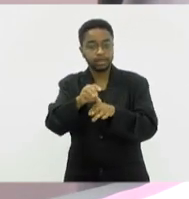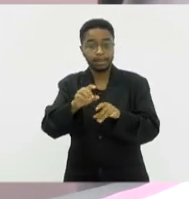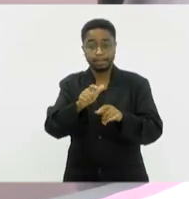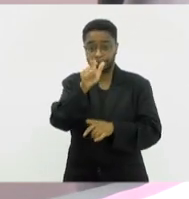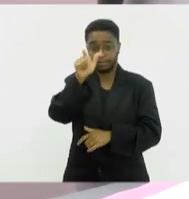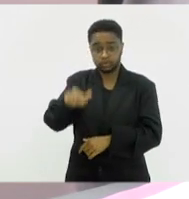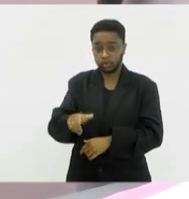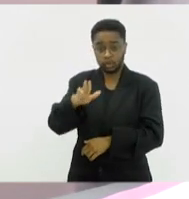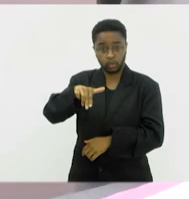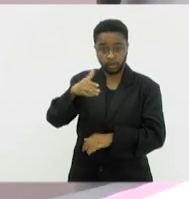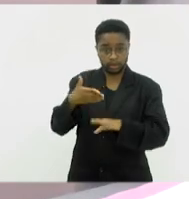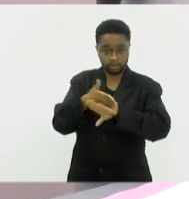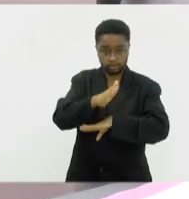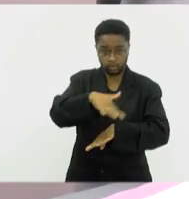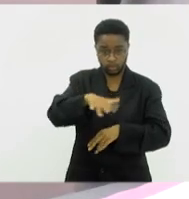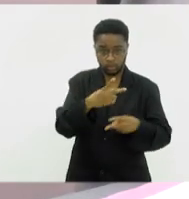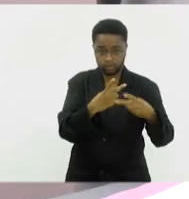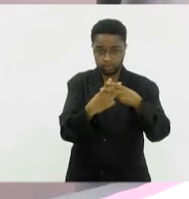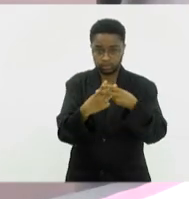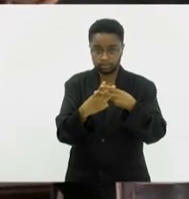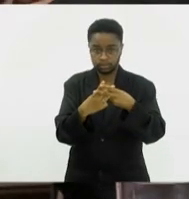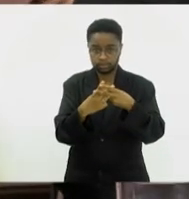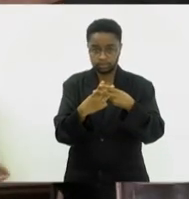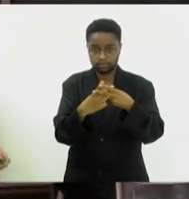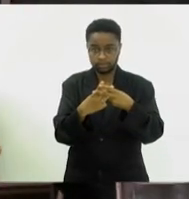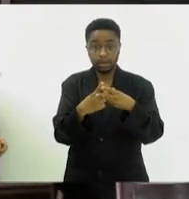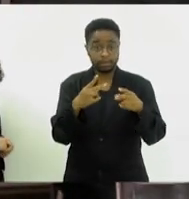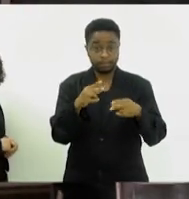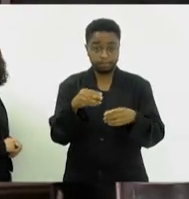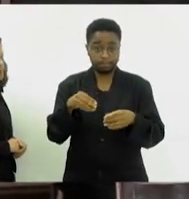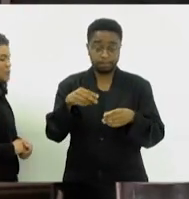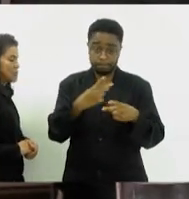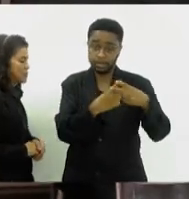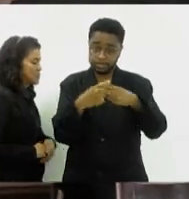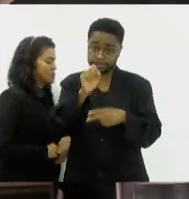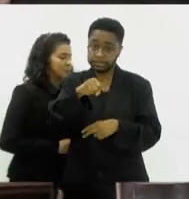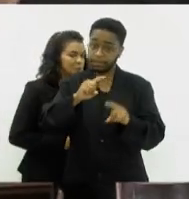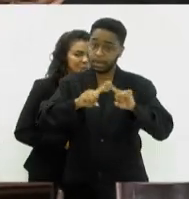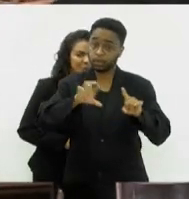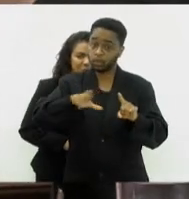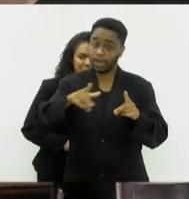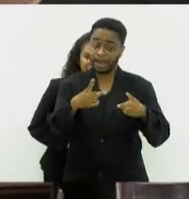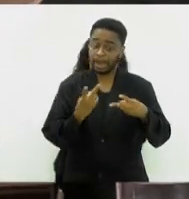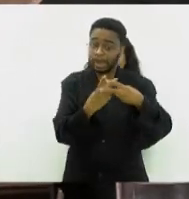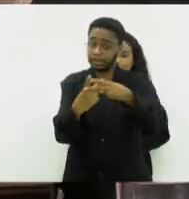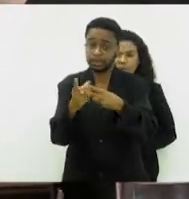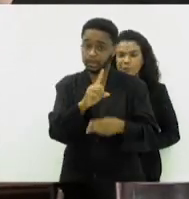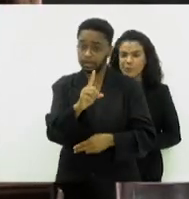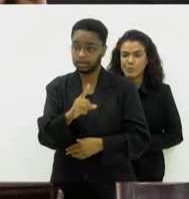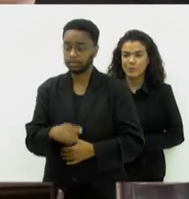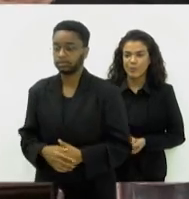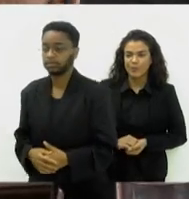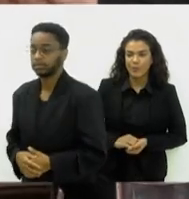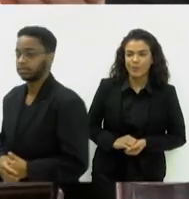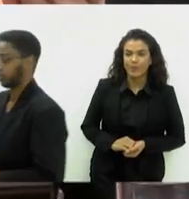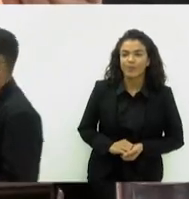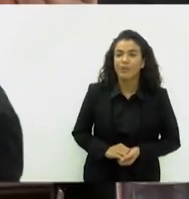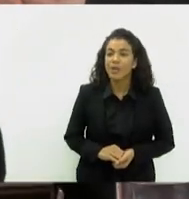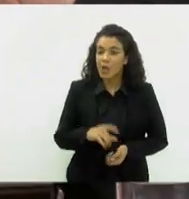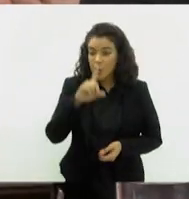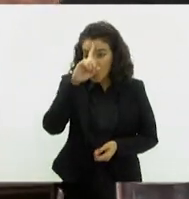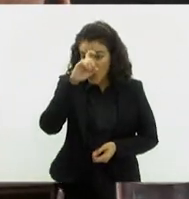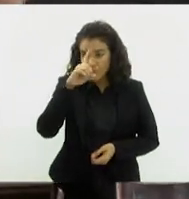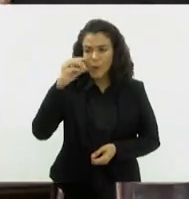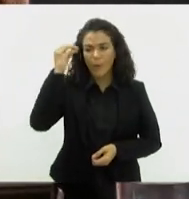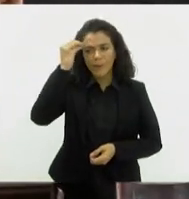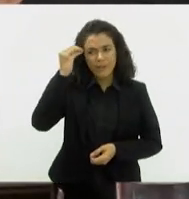numa unidade de privação de liberdade. Não, mas de privação de liberdade, sim. Não a prisão, especificamente. Ela falou que ela nunca pisou numa unidade. Sim, mas no hospital